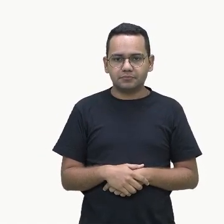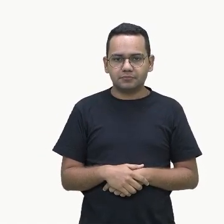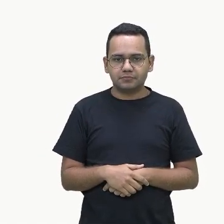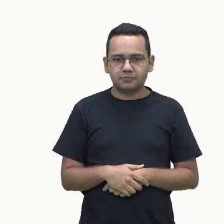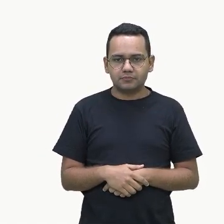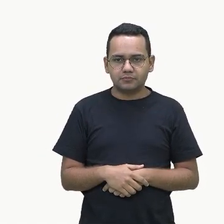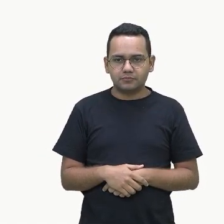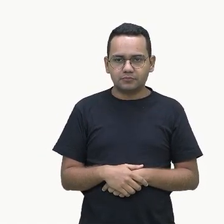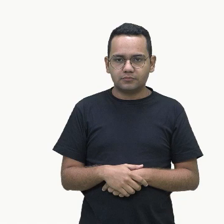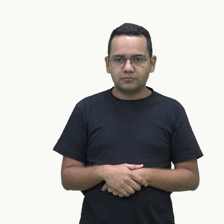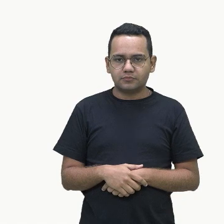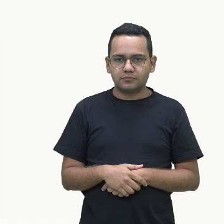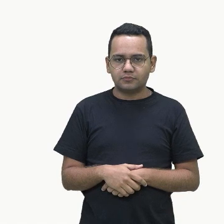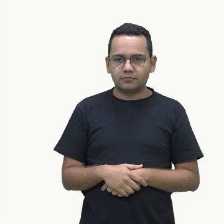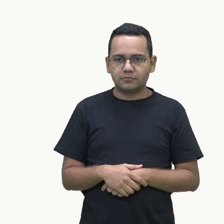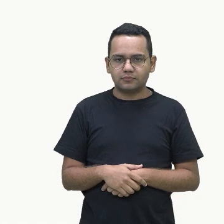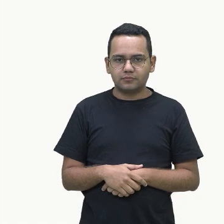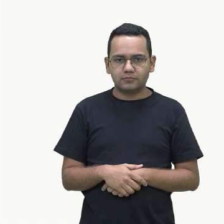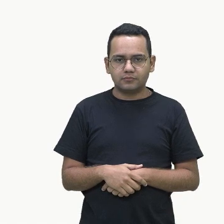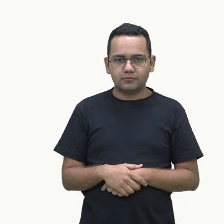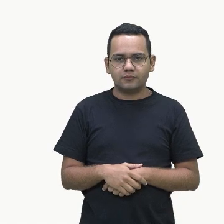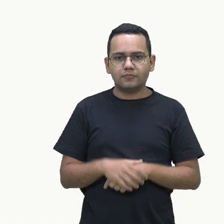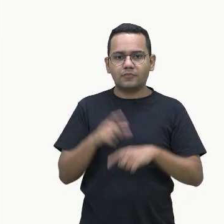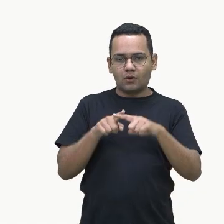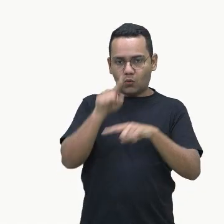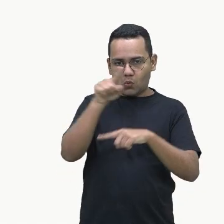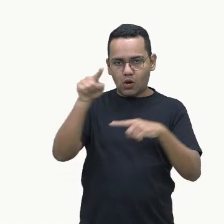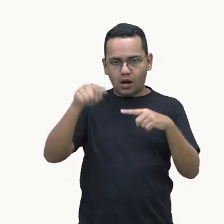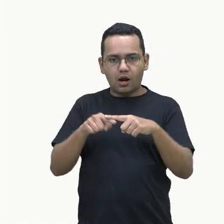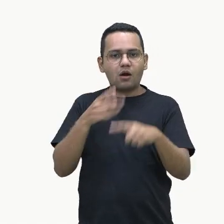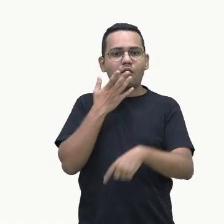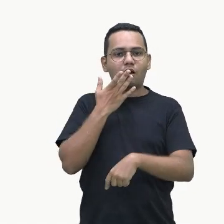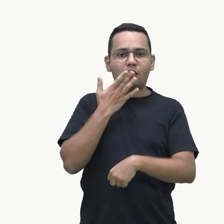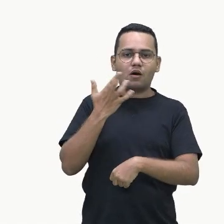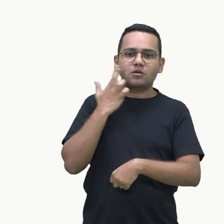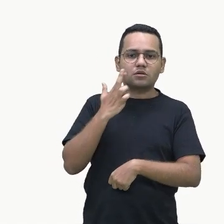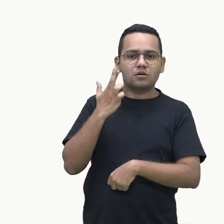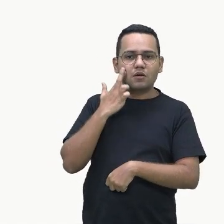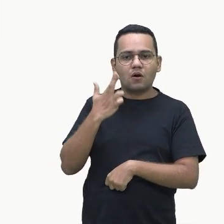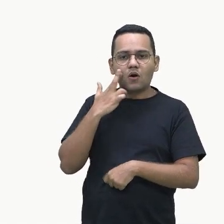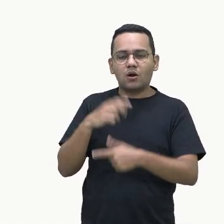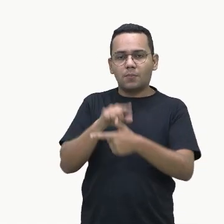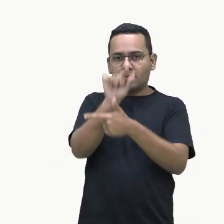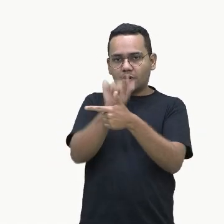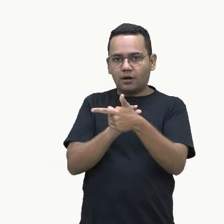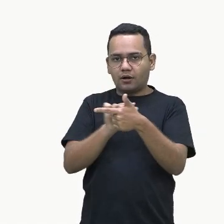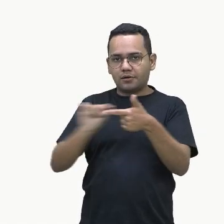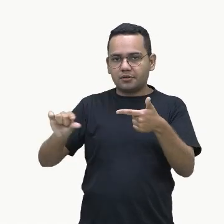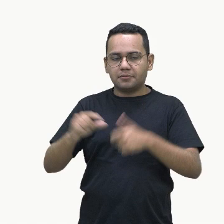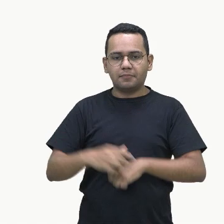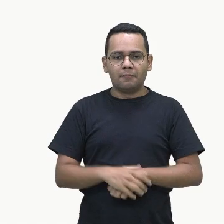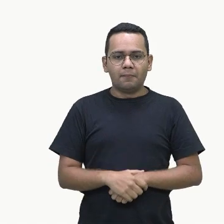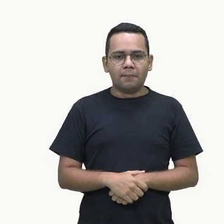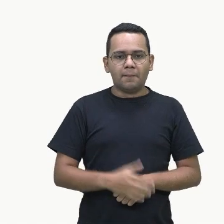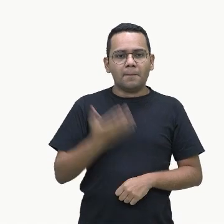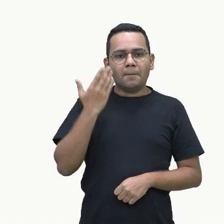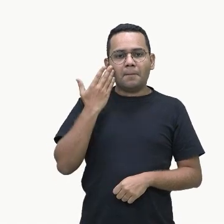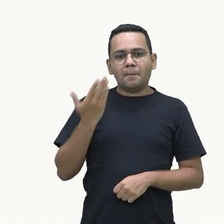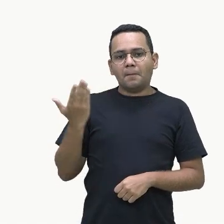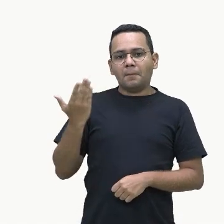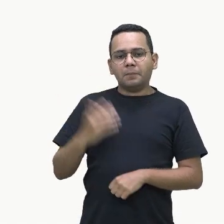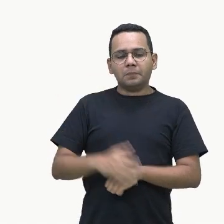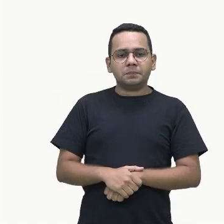Desses triângulos e quadrados cor-de-rosa construídos sobre os catetos. Então, aqui, os